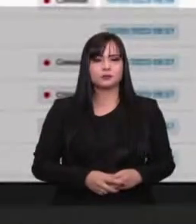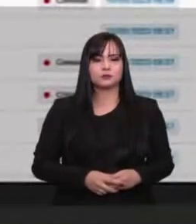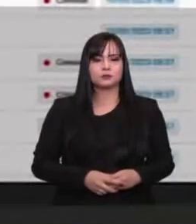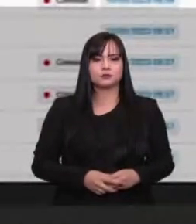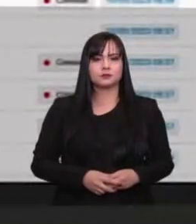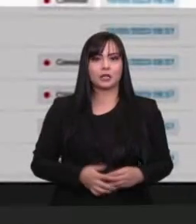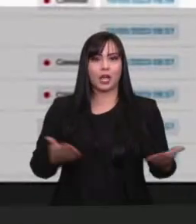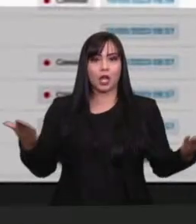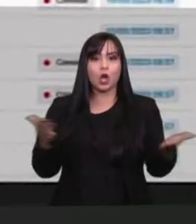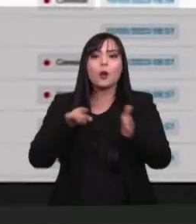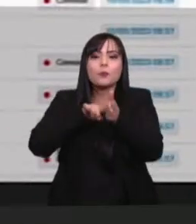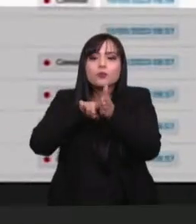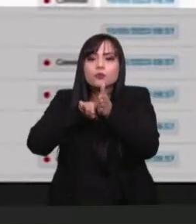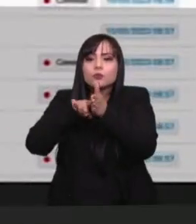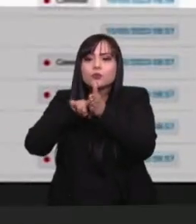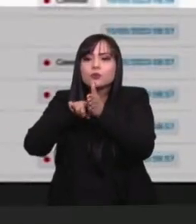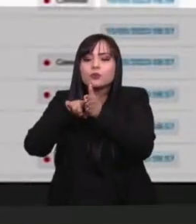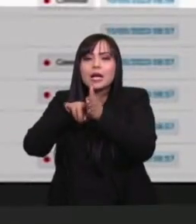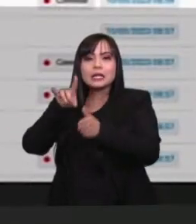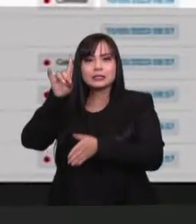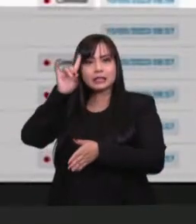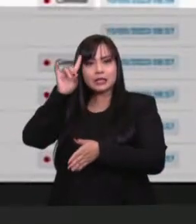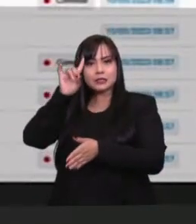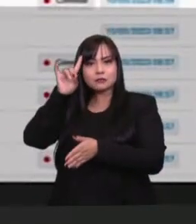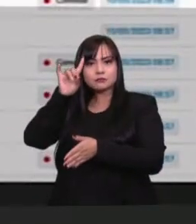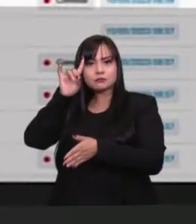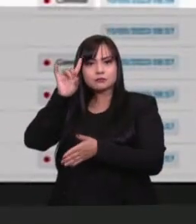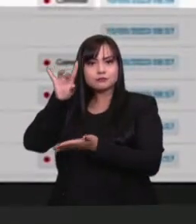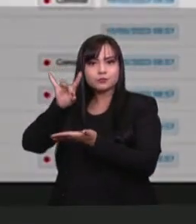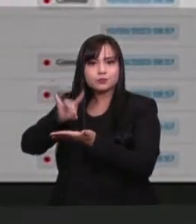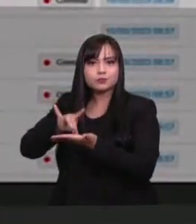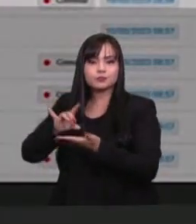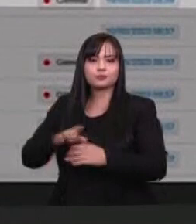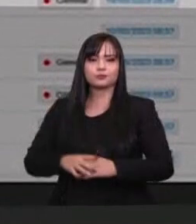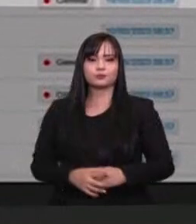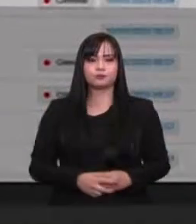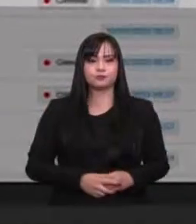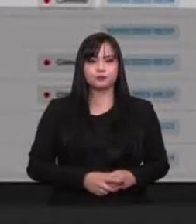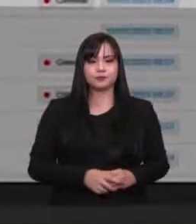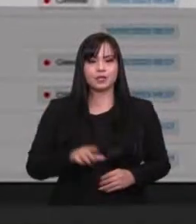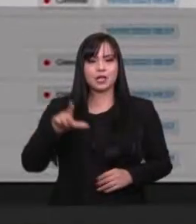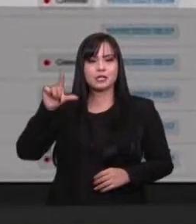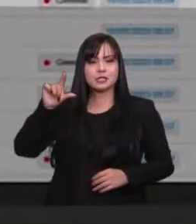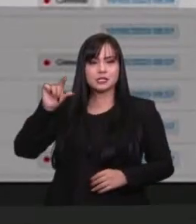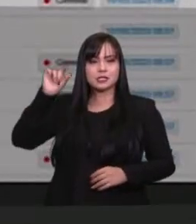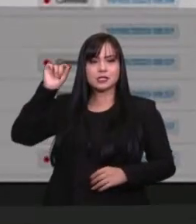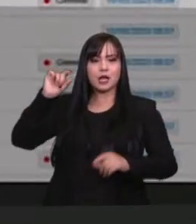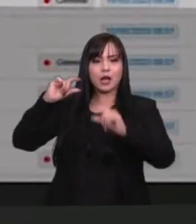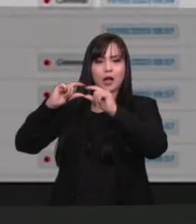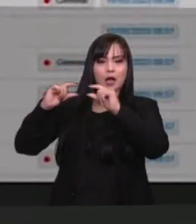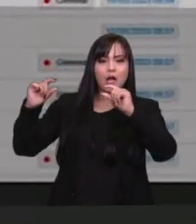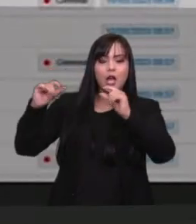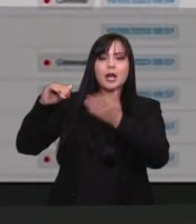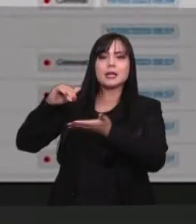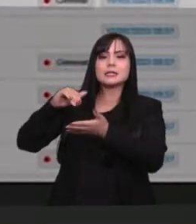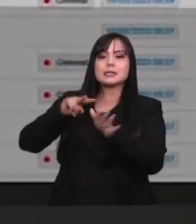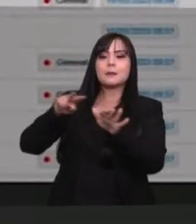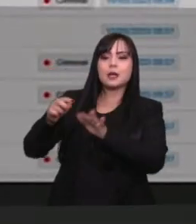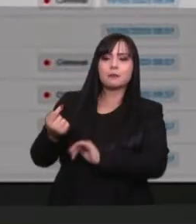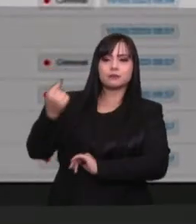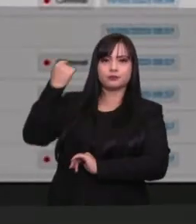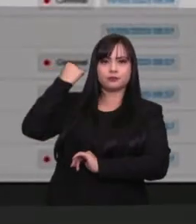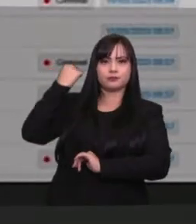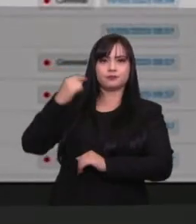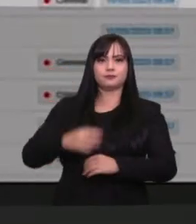agora procure a entidade data de autuação selecione o campo de última semana